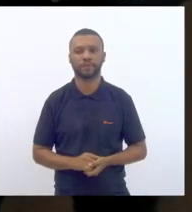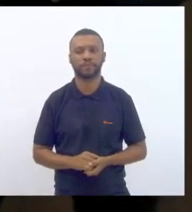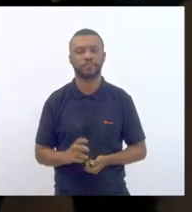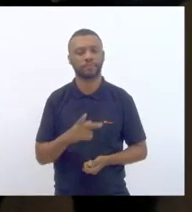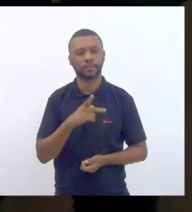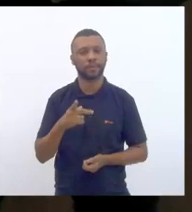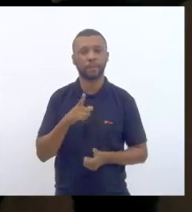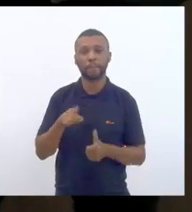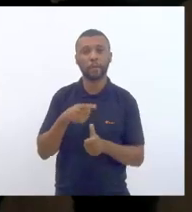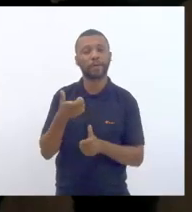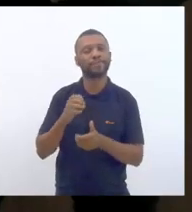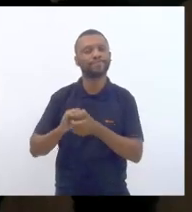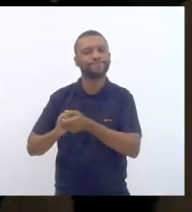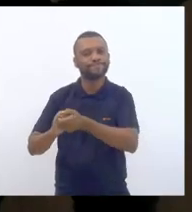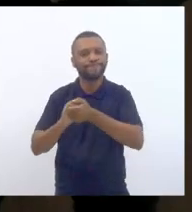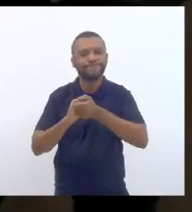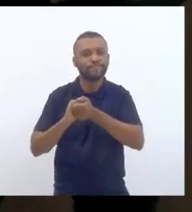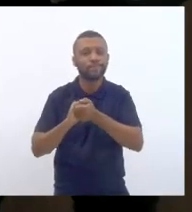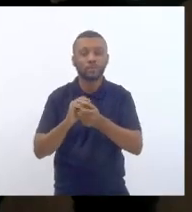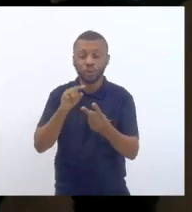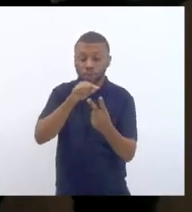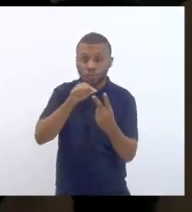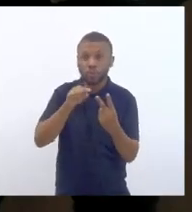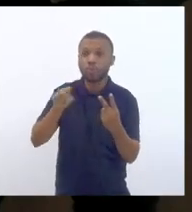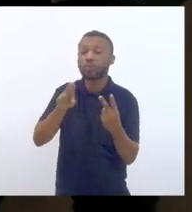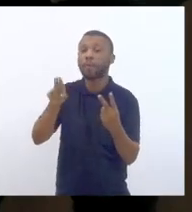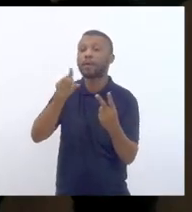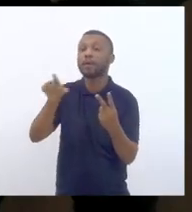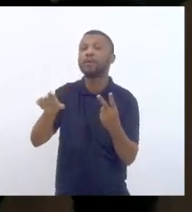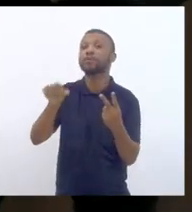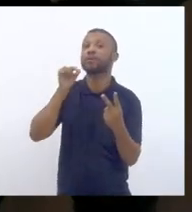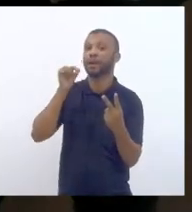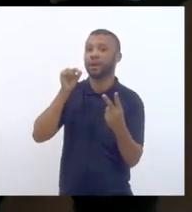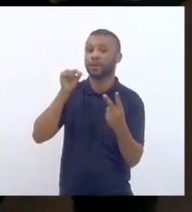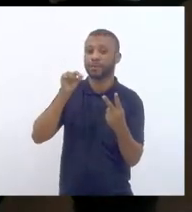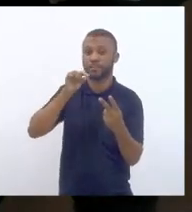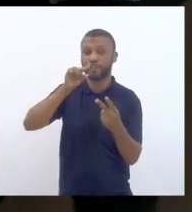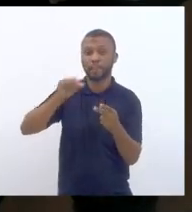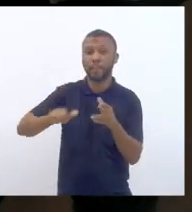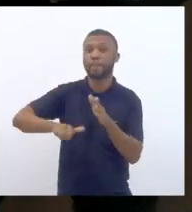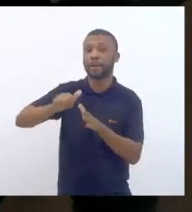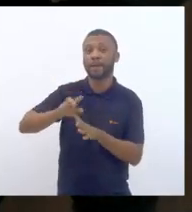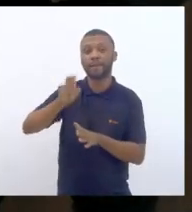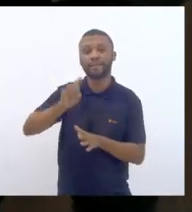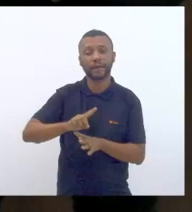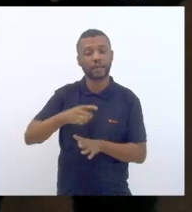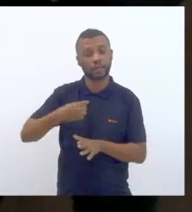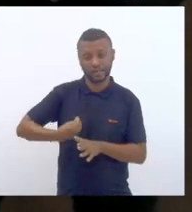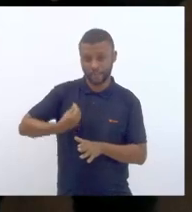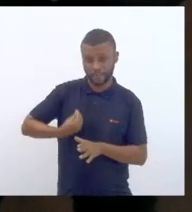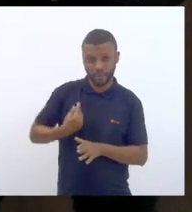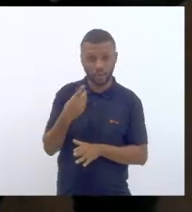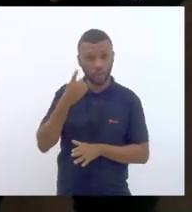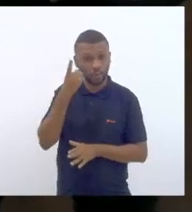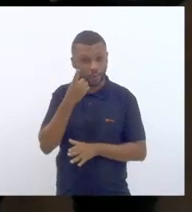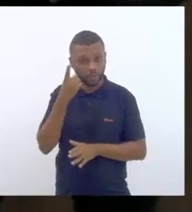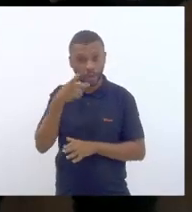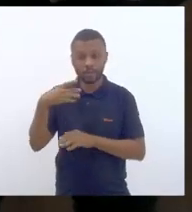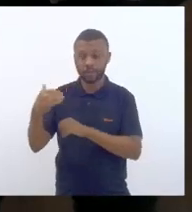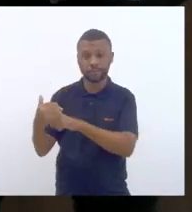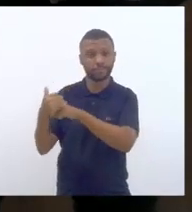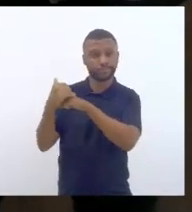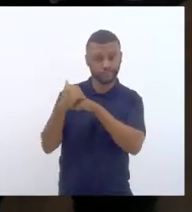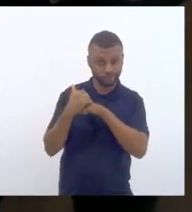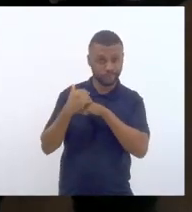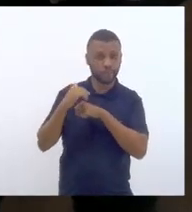Presidente, primeiro eu queria saudar os dois nomes indicados, porque pela primeira vez na vida eu, deputada, fui procurada por eles